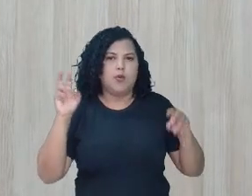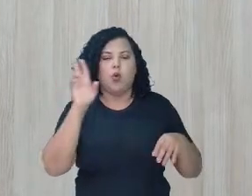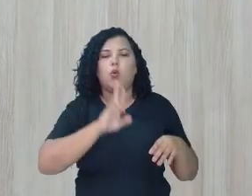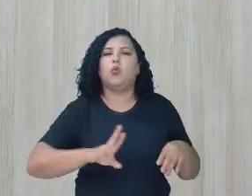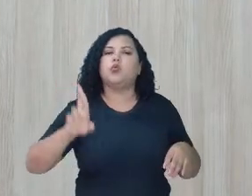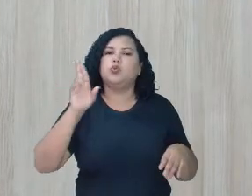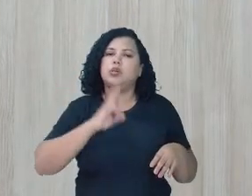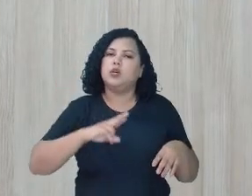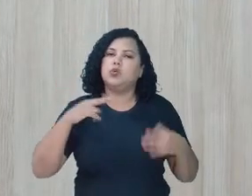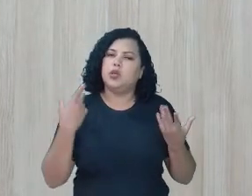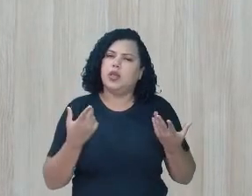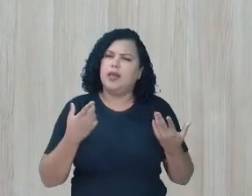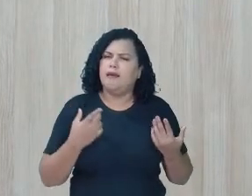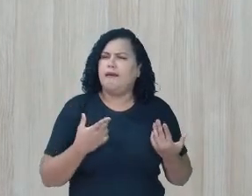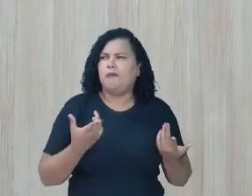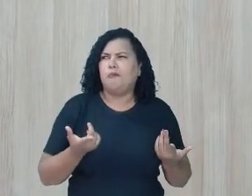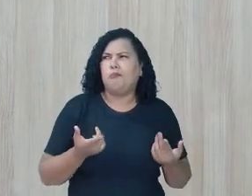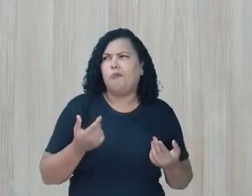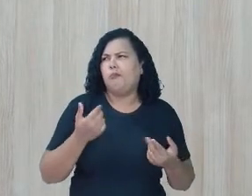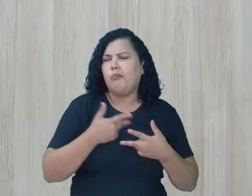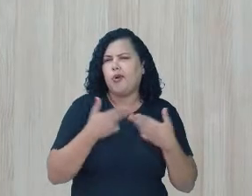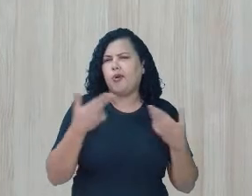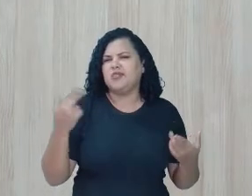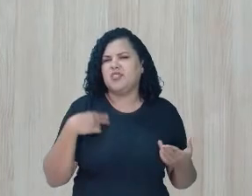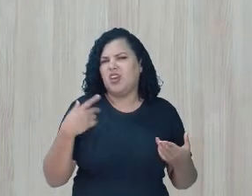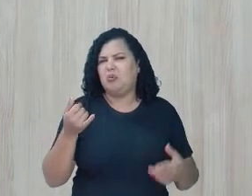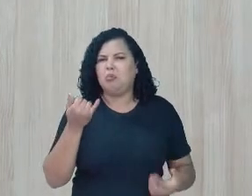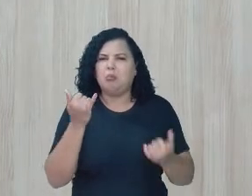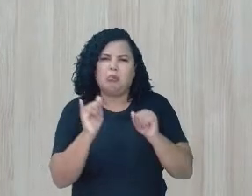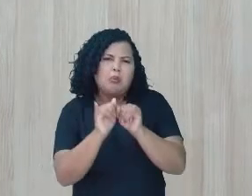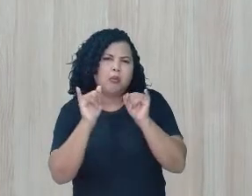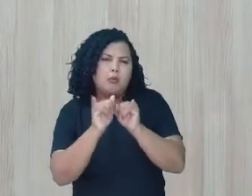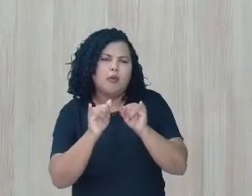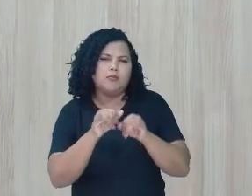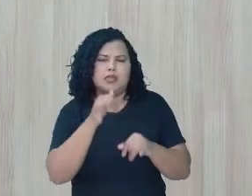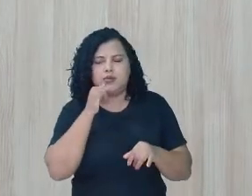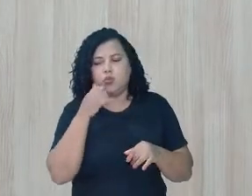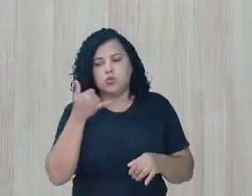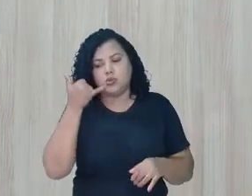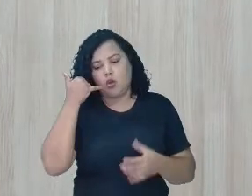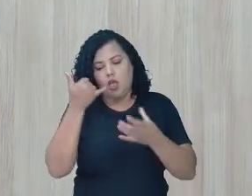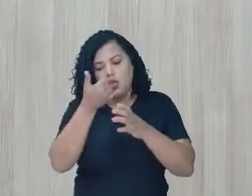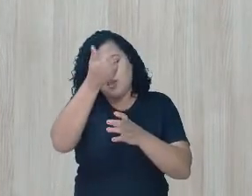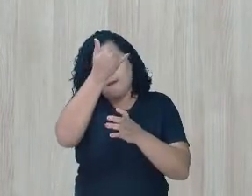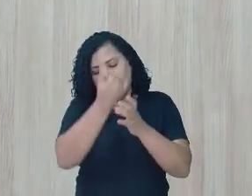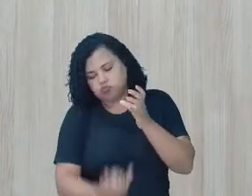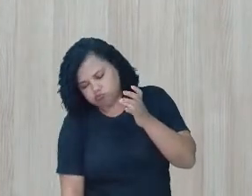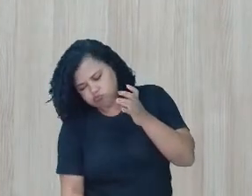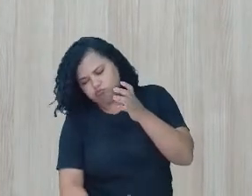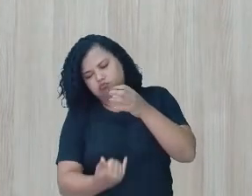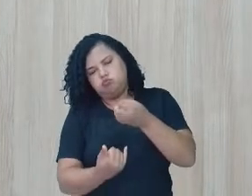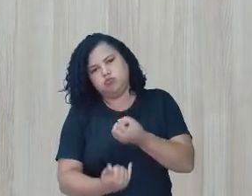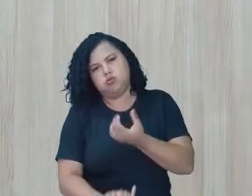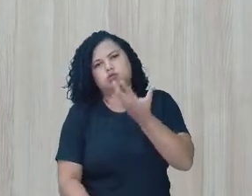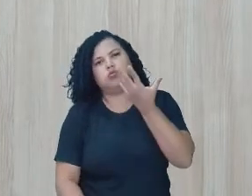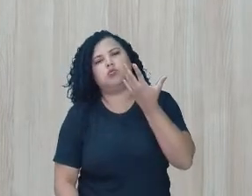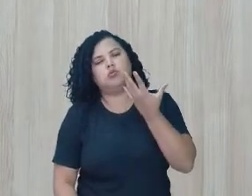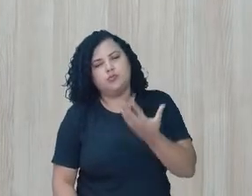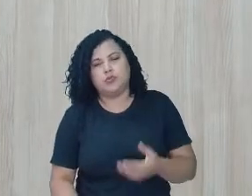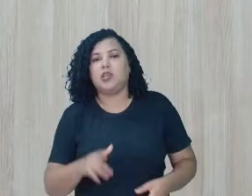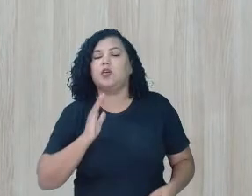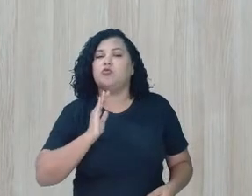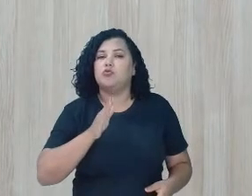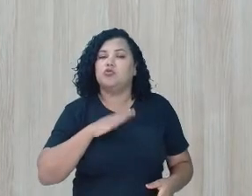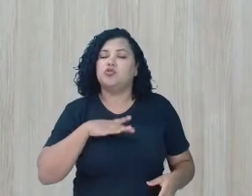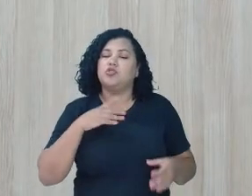utilização de aparentemente uma coisa que era banal, que era simples. A gente tem lá um celular que caiu na água e de repente, quando eu vou construir o